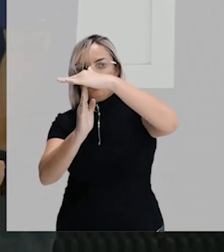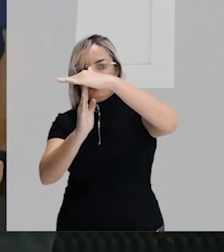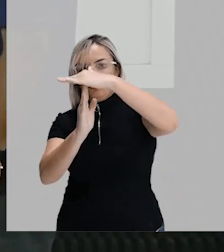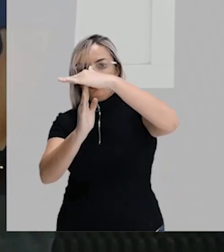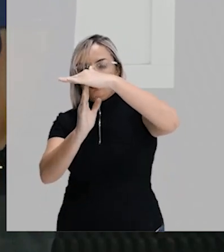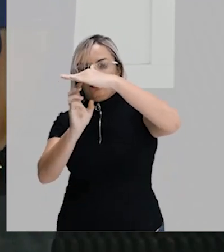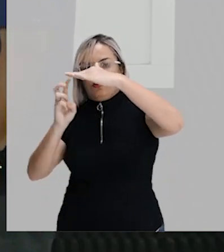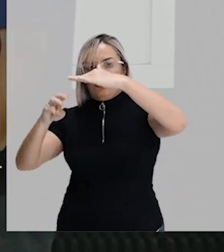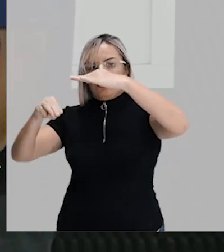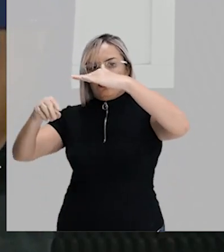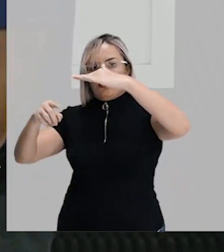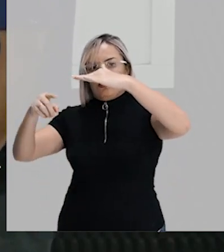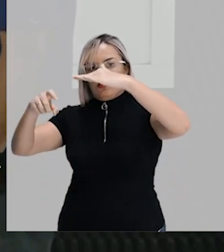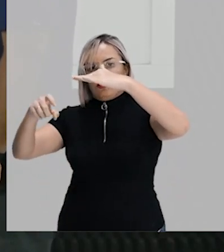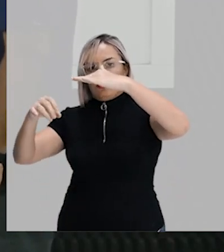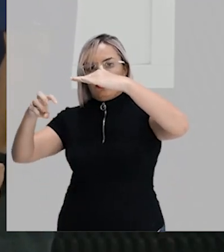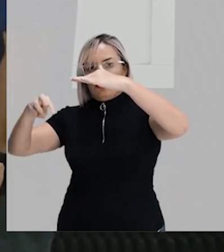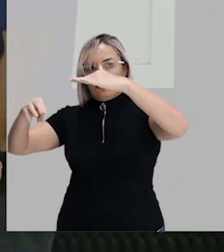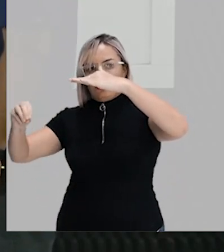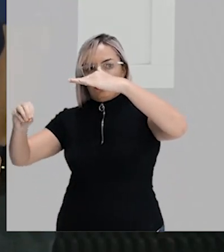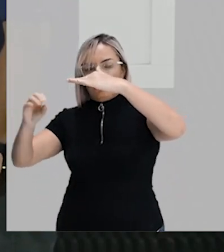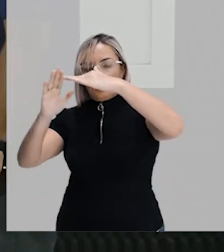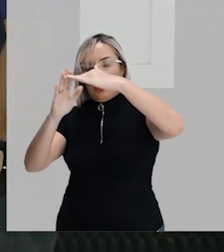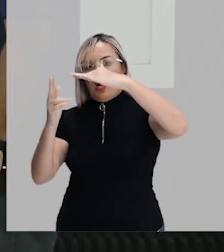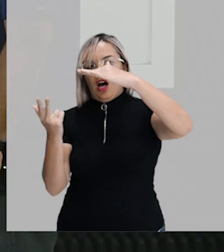y lá é zero.